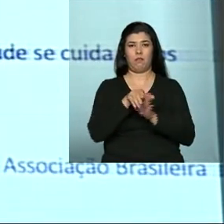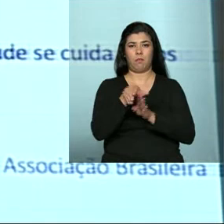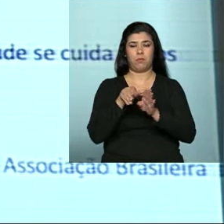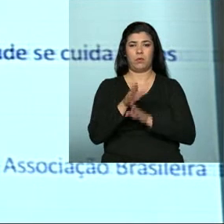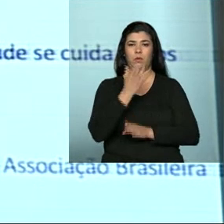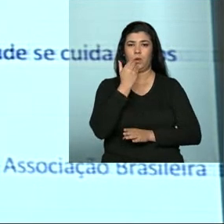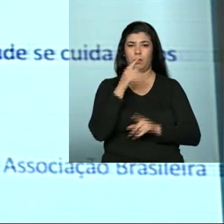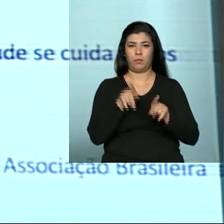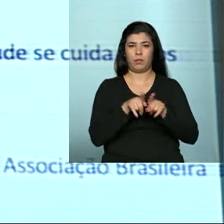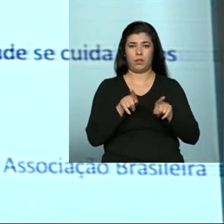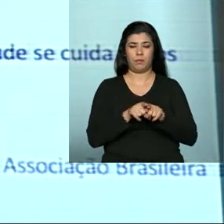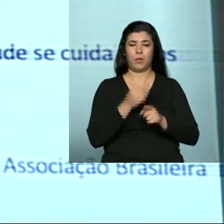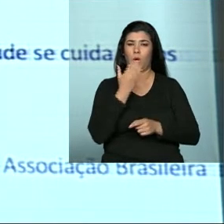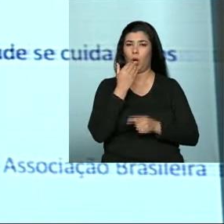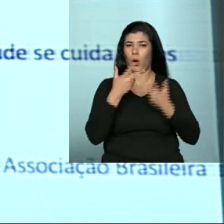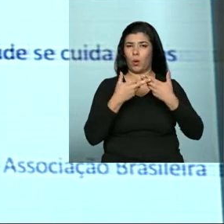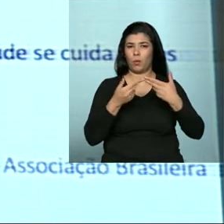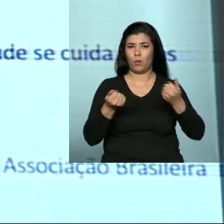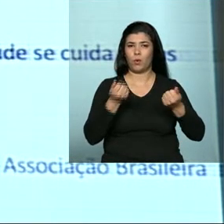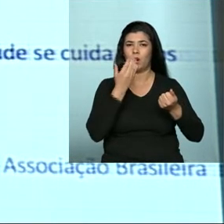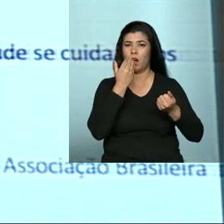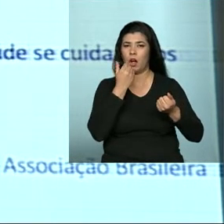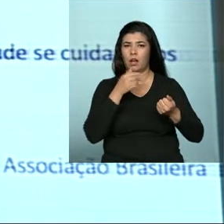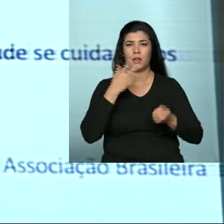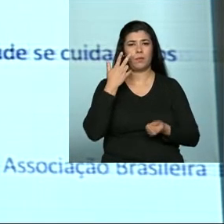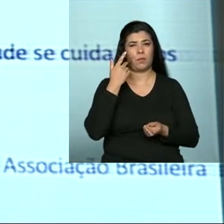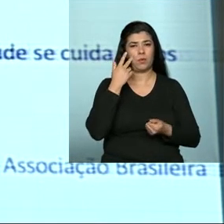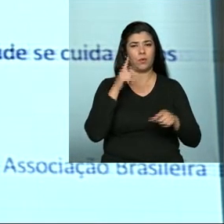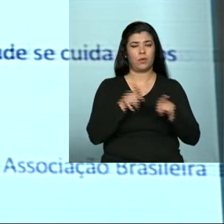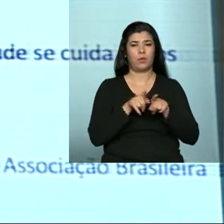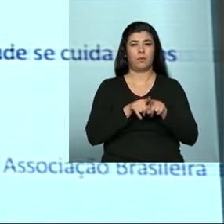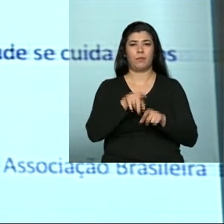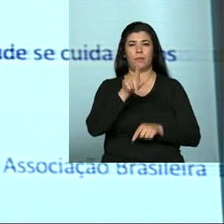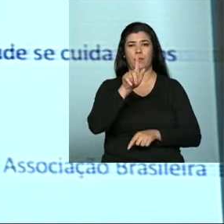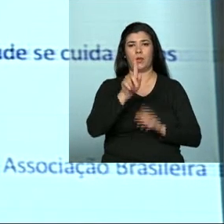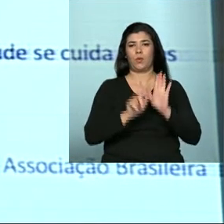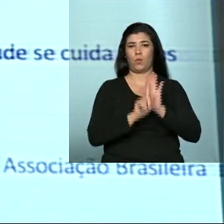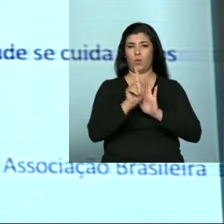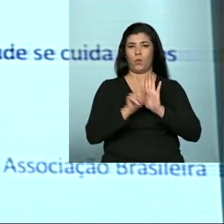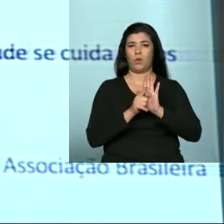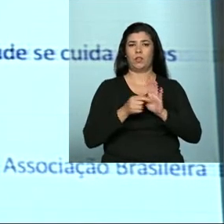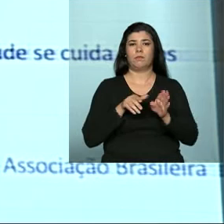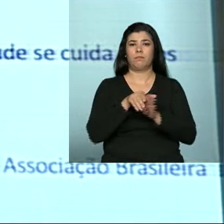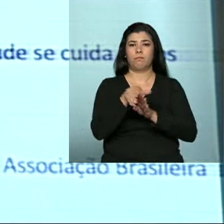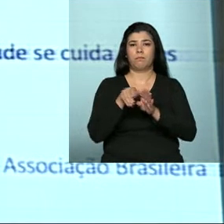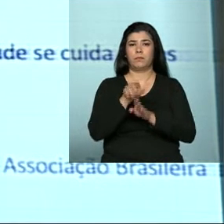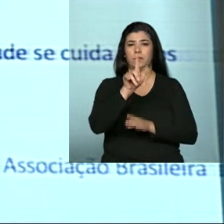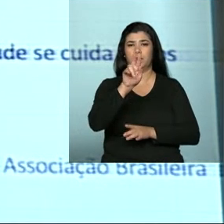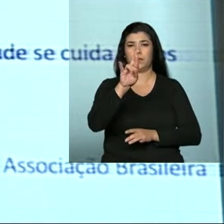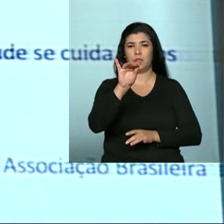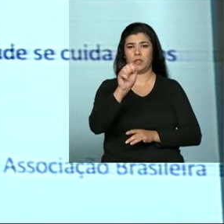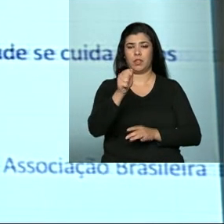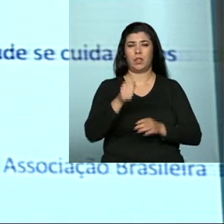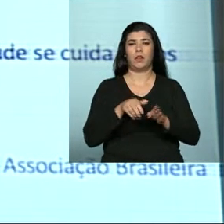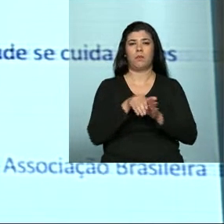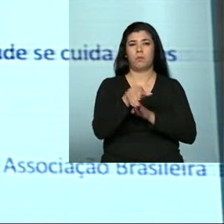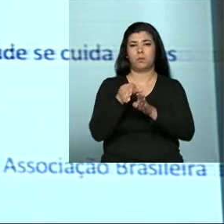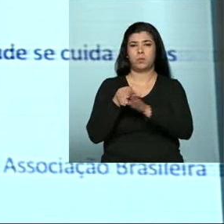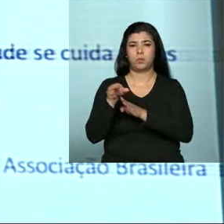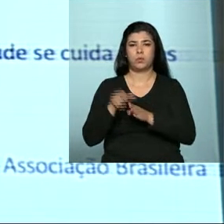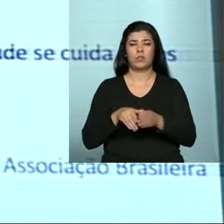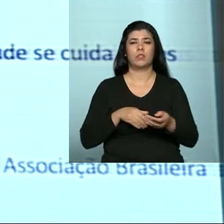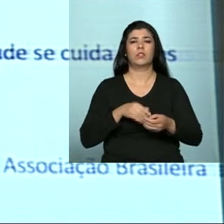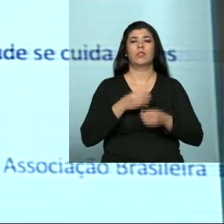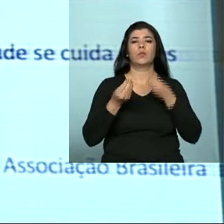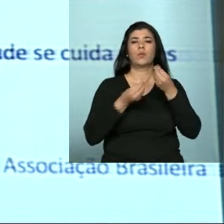natura e minimamente processados. O Guia de Boas Práticas da Anvisa, que orienta os fabricadores de